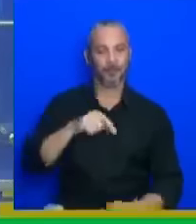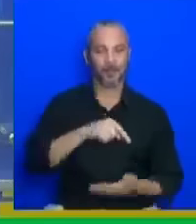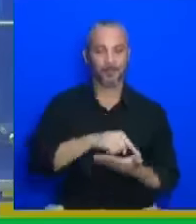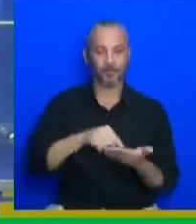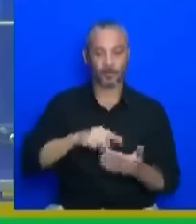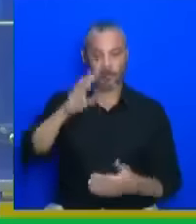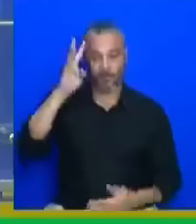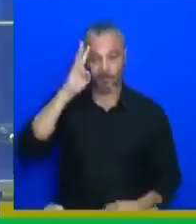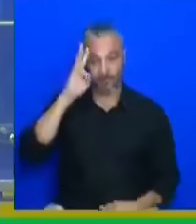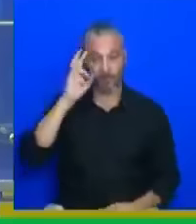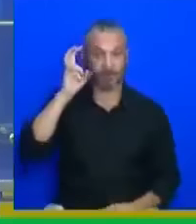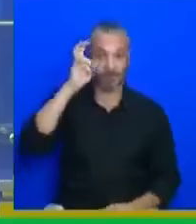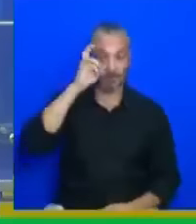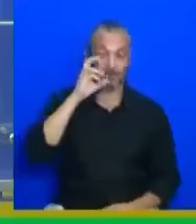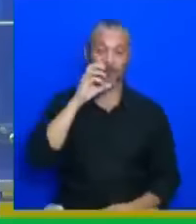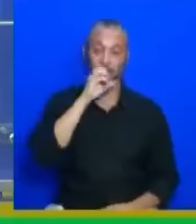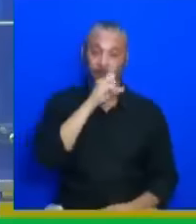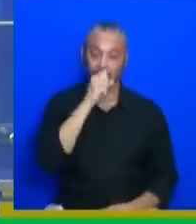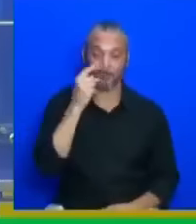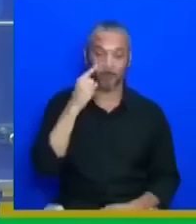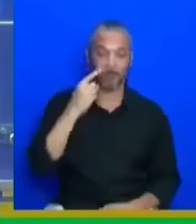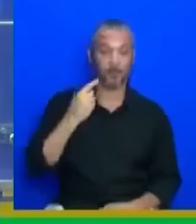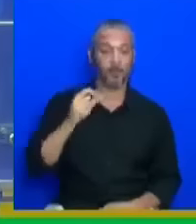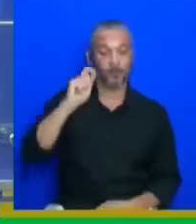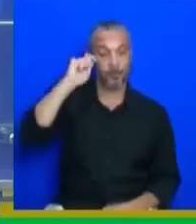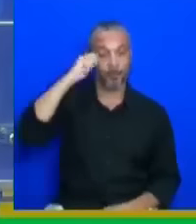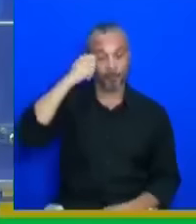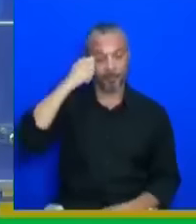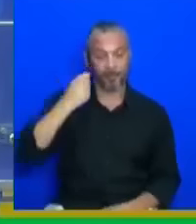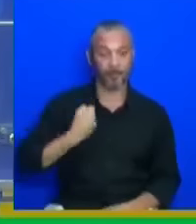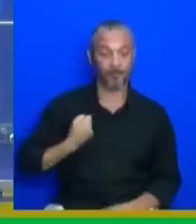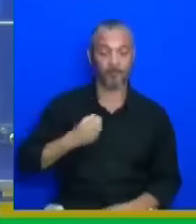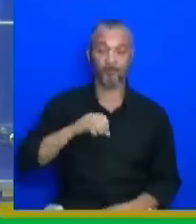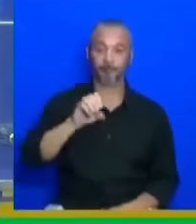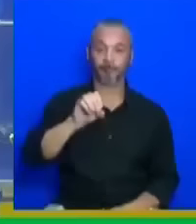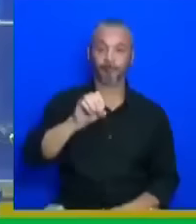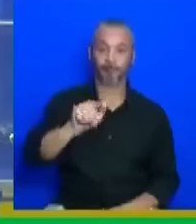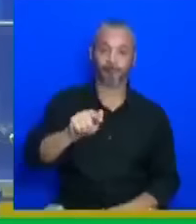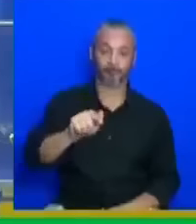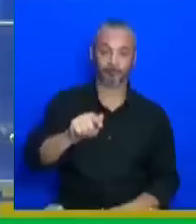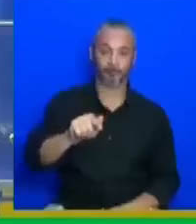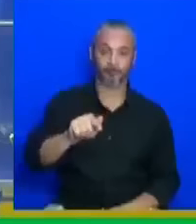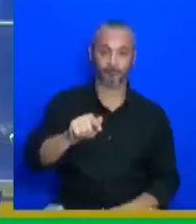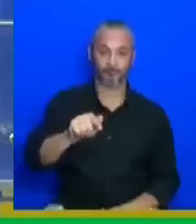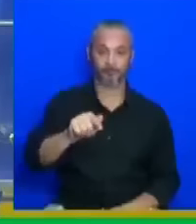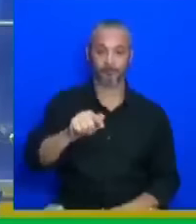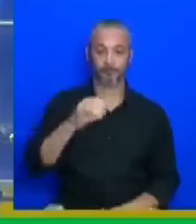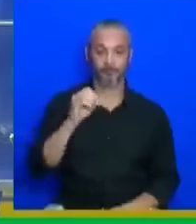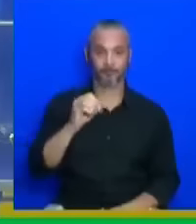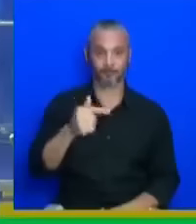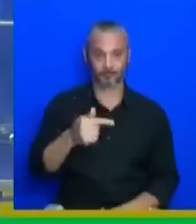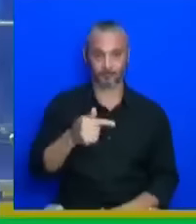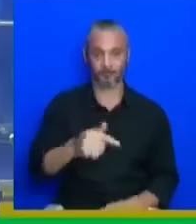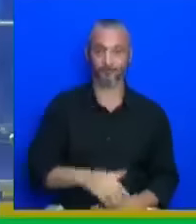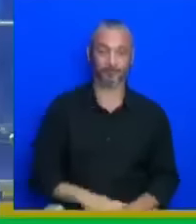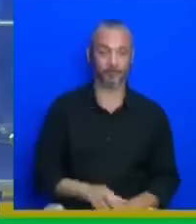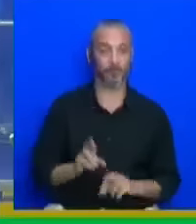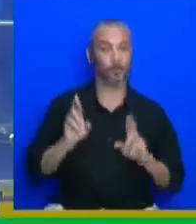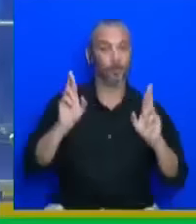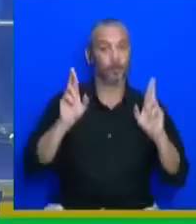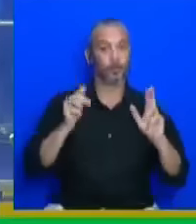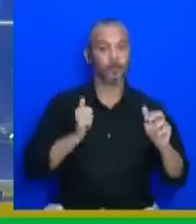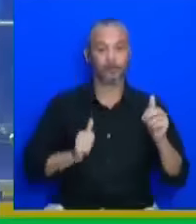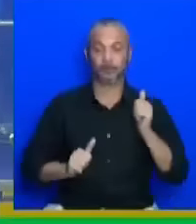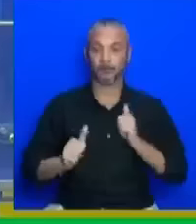às terças, quintas e sábados. Bola preta, 07. Preta, 07. Aumenta a